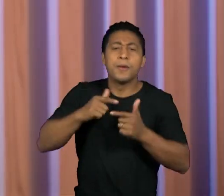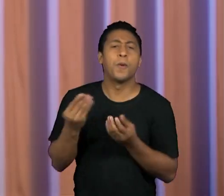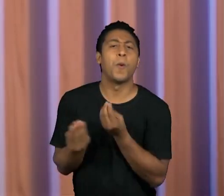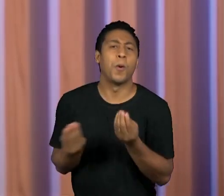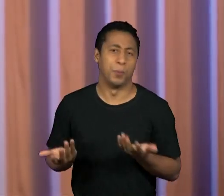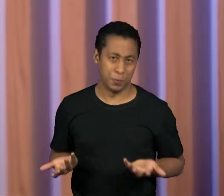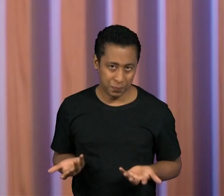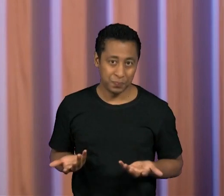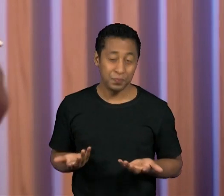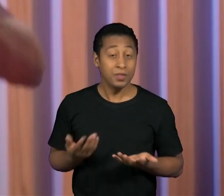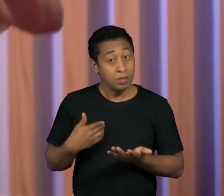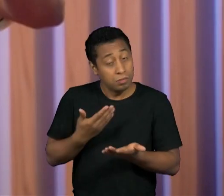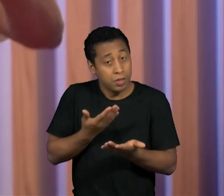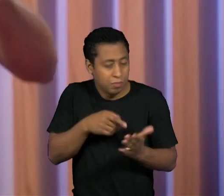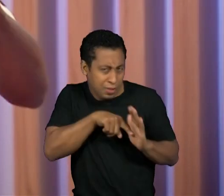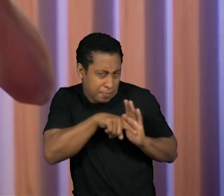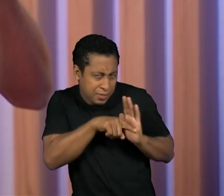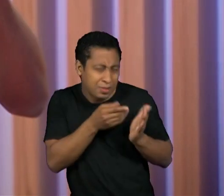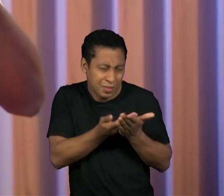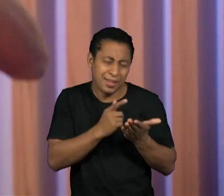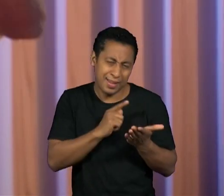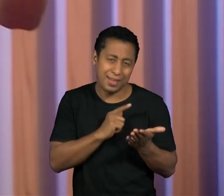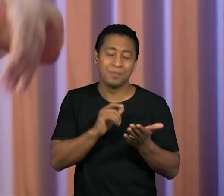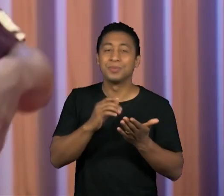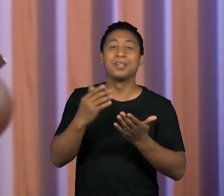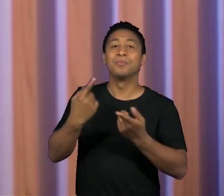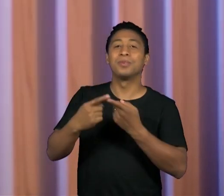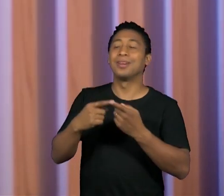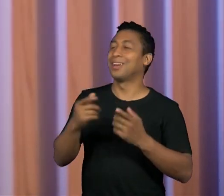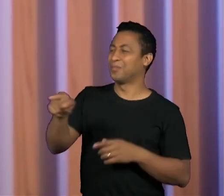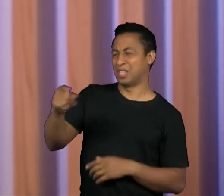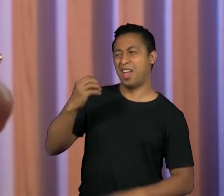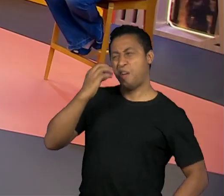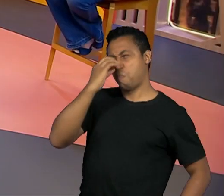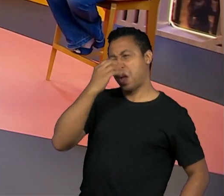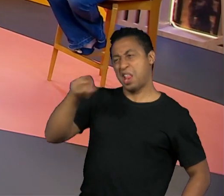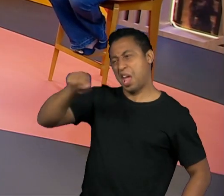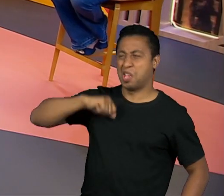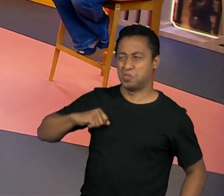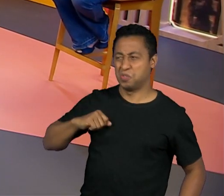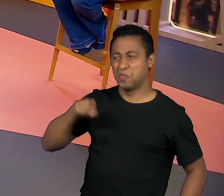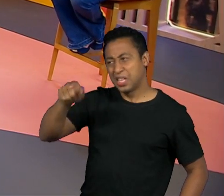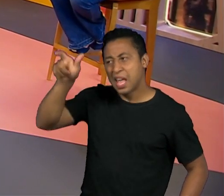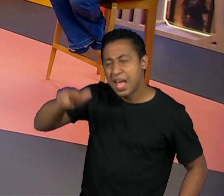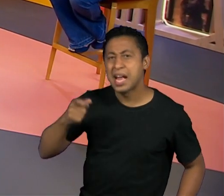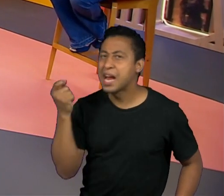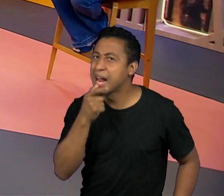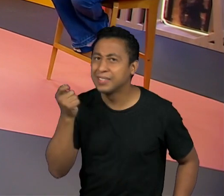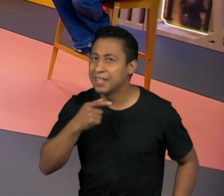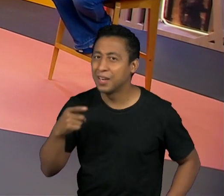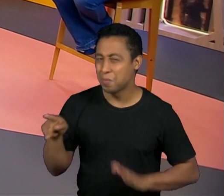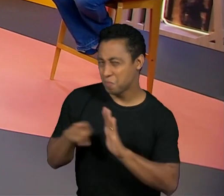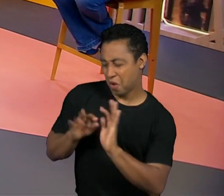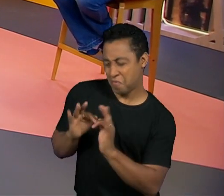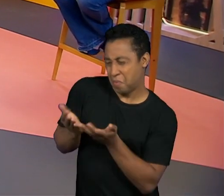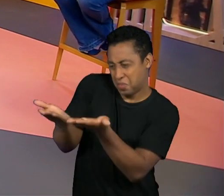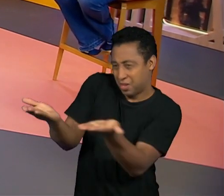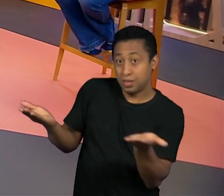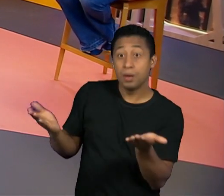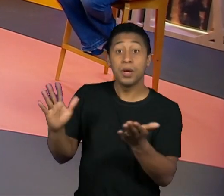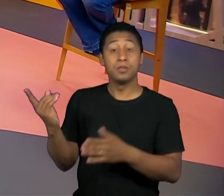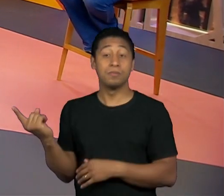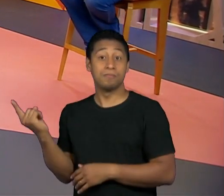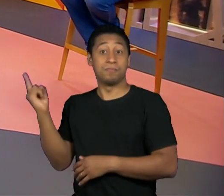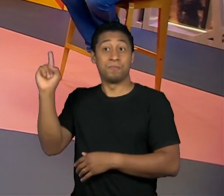pessoas acham que não, você vai lá porque você é o palhaço da família ou é a pessoa engraçada. Aí você vem para um lugar como esse, a gente está aqui com